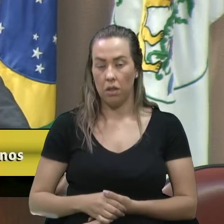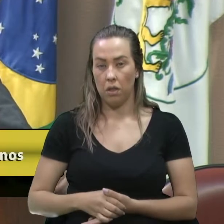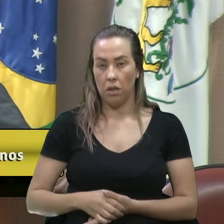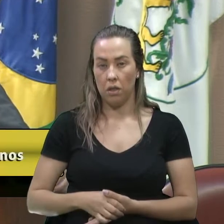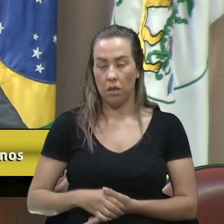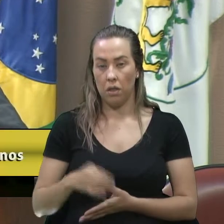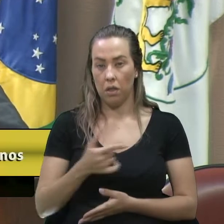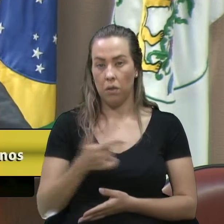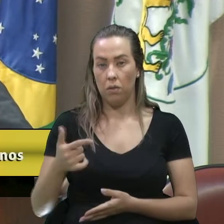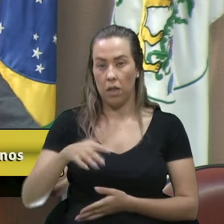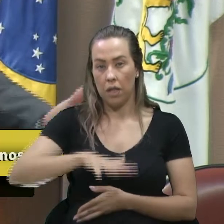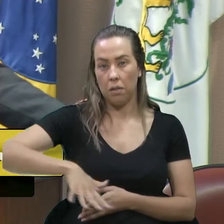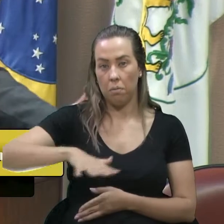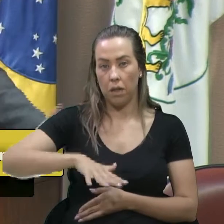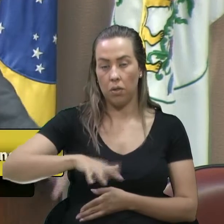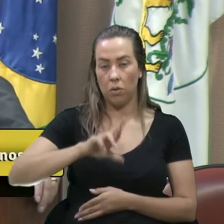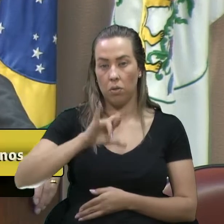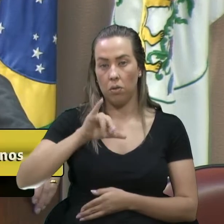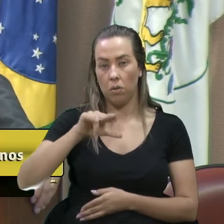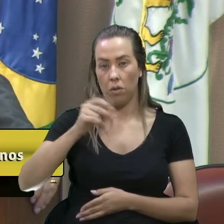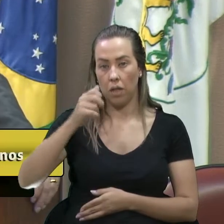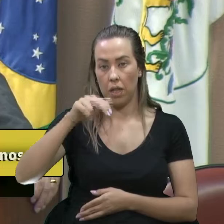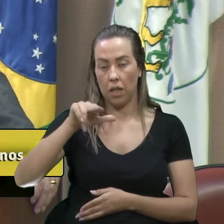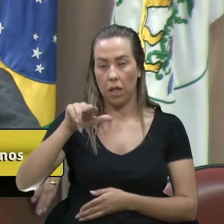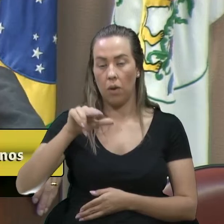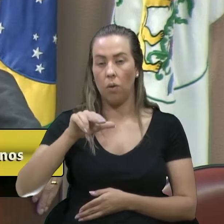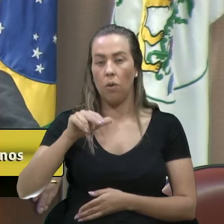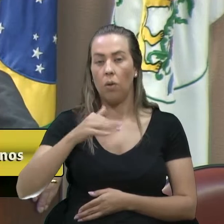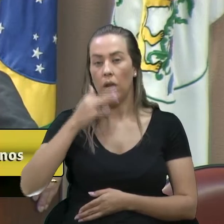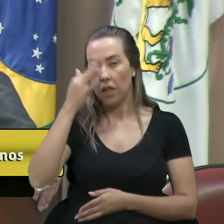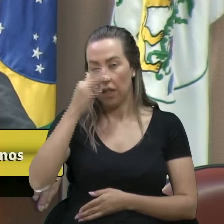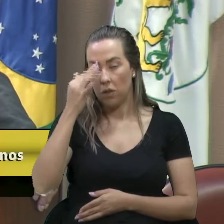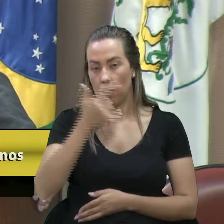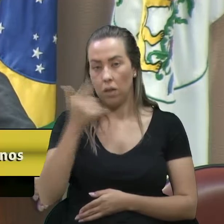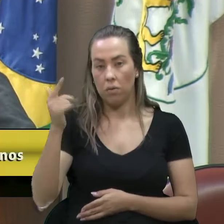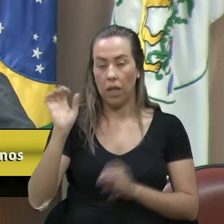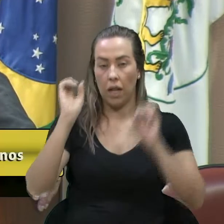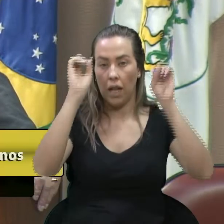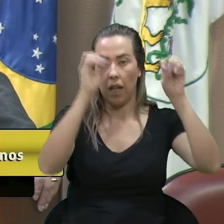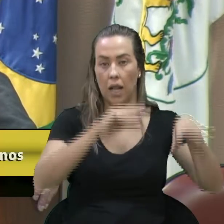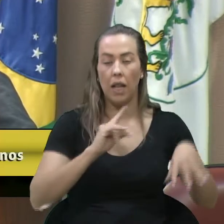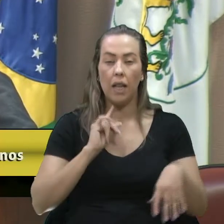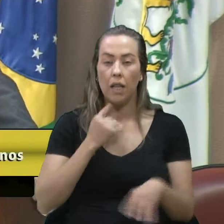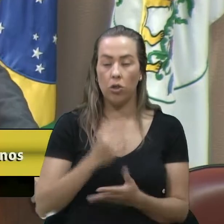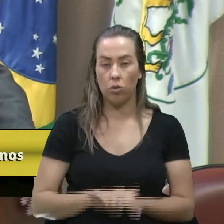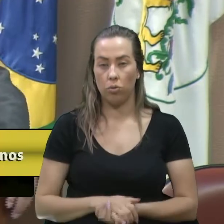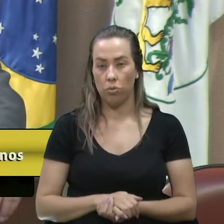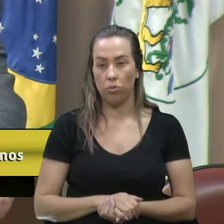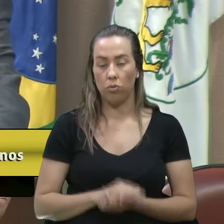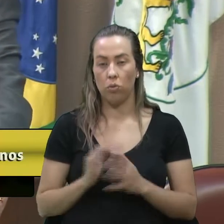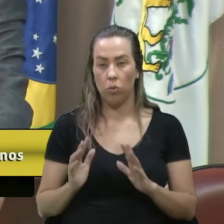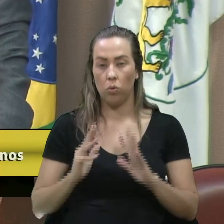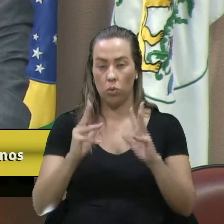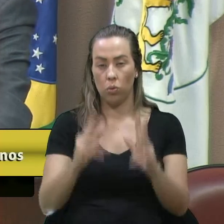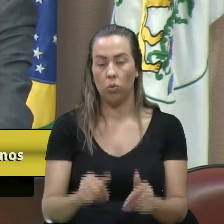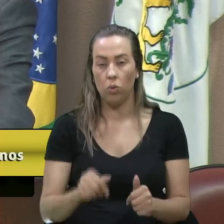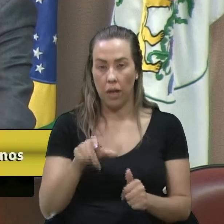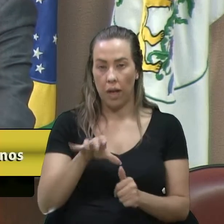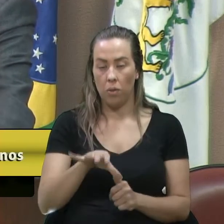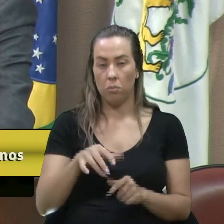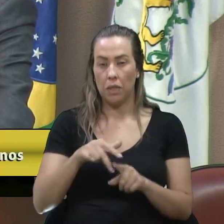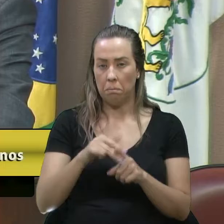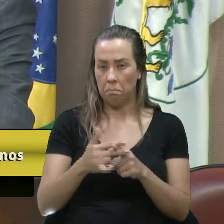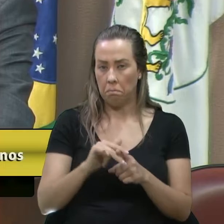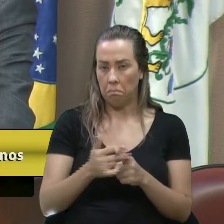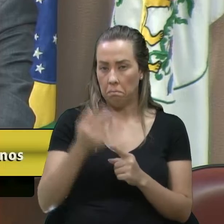já não ter mais espaço no Rincão das Flores para depositar os nossos resíduos sólidos. Tudo isso é uma